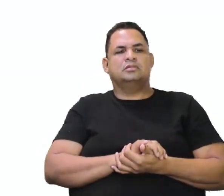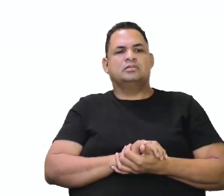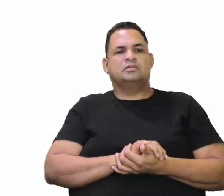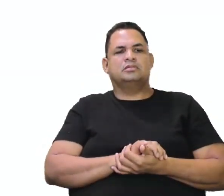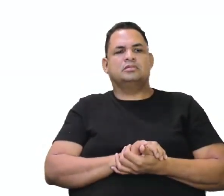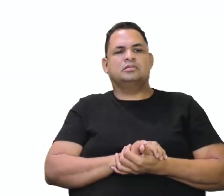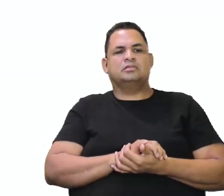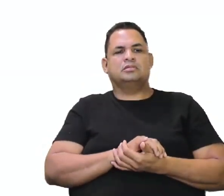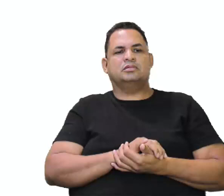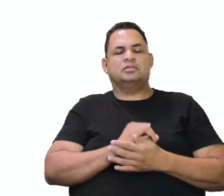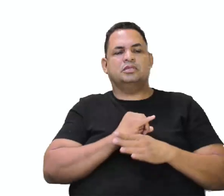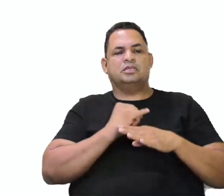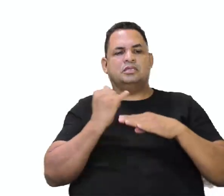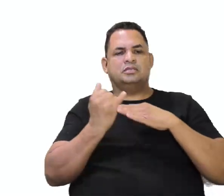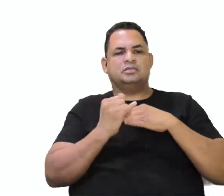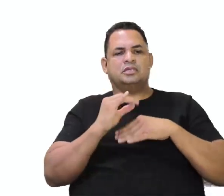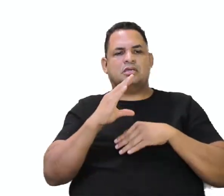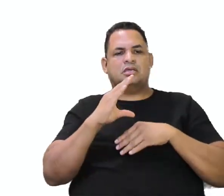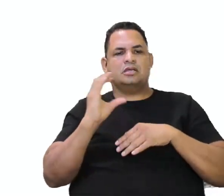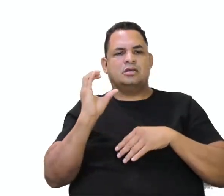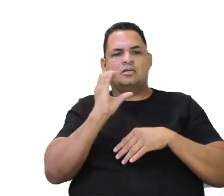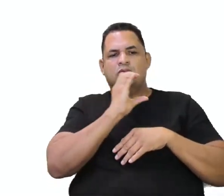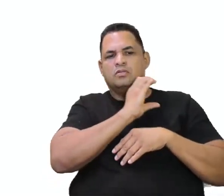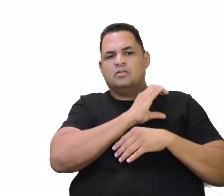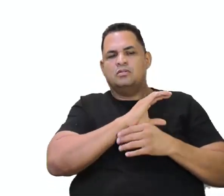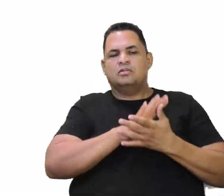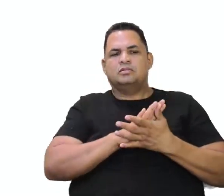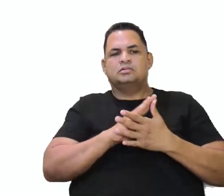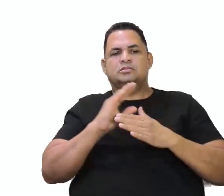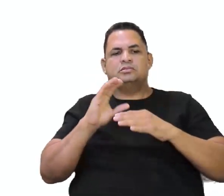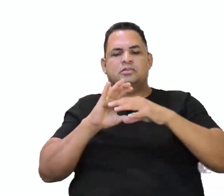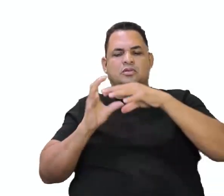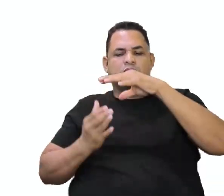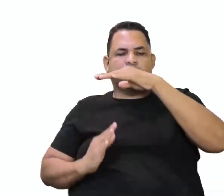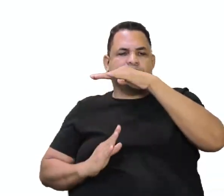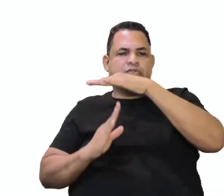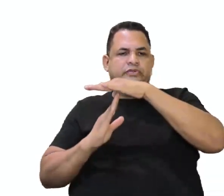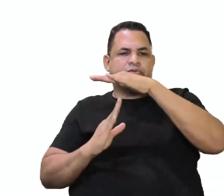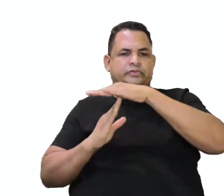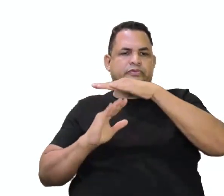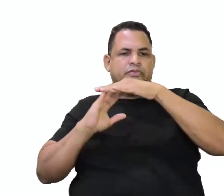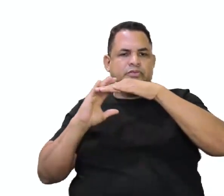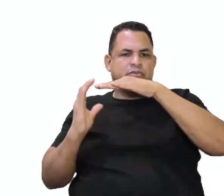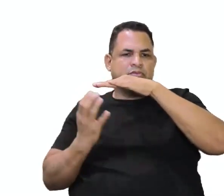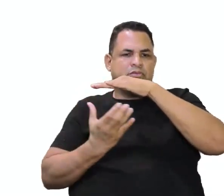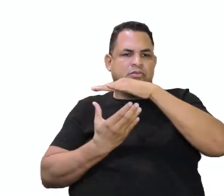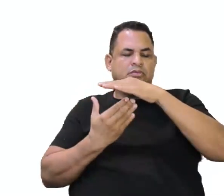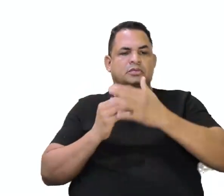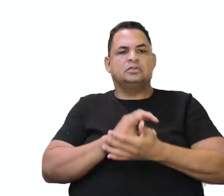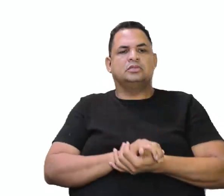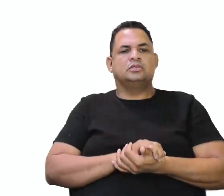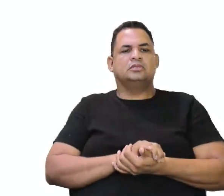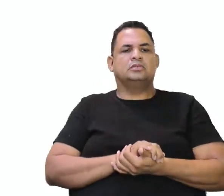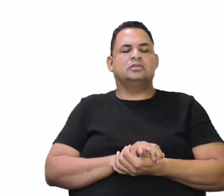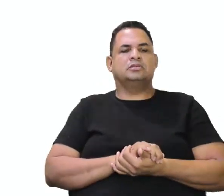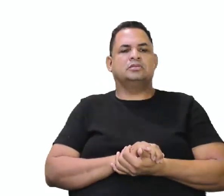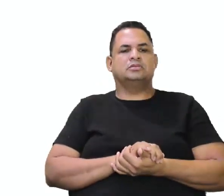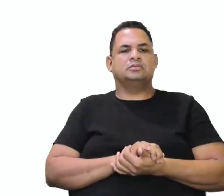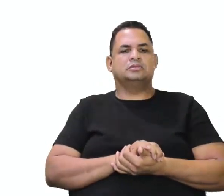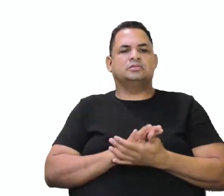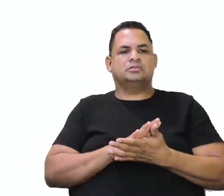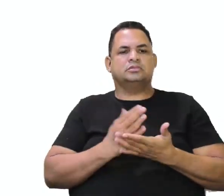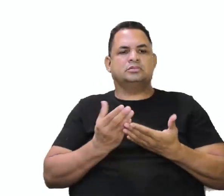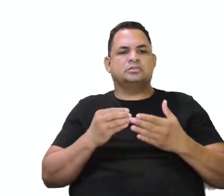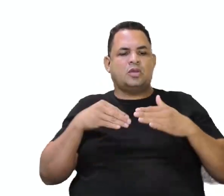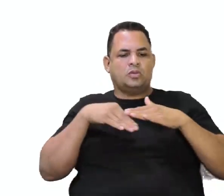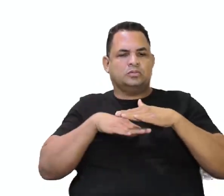está relacionado com ilhas de calor, está relacionada com o efeito estufa, com o acúmulo